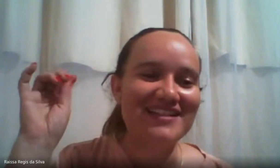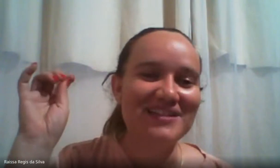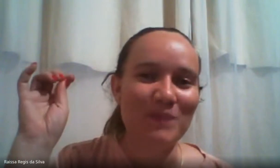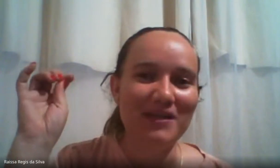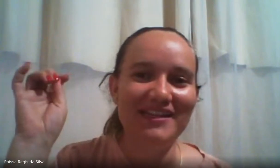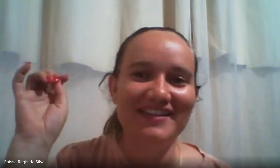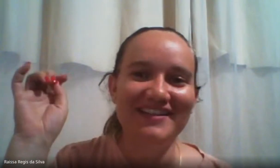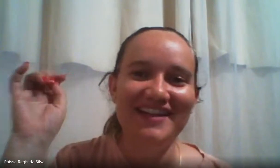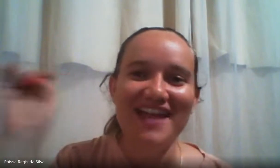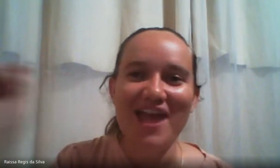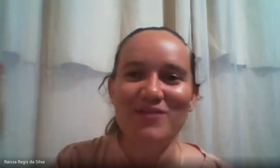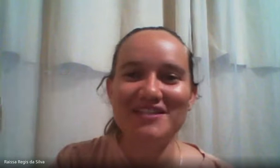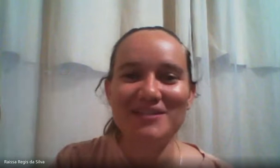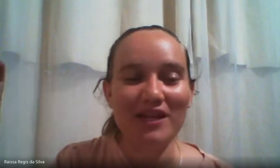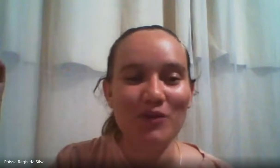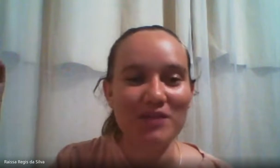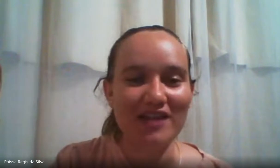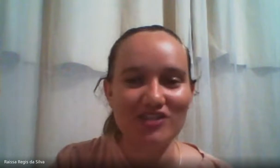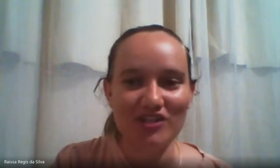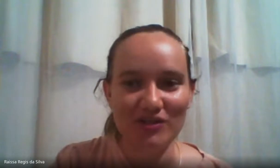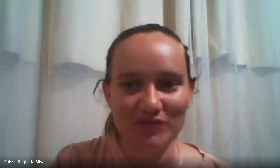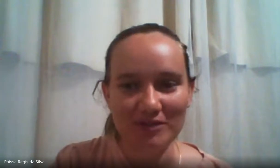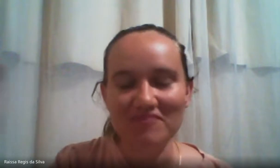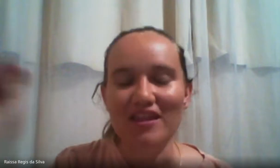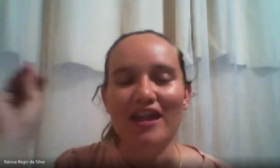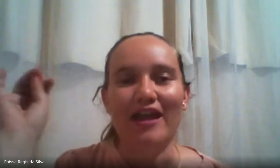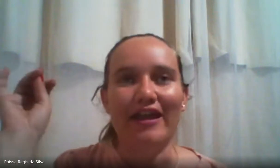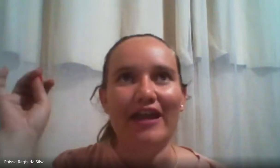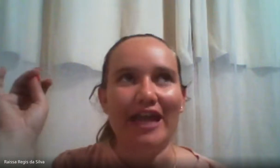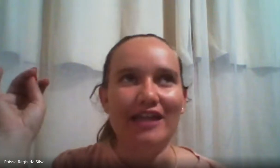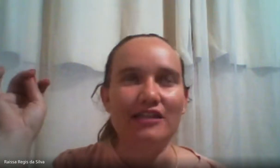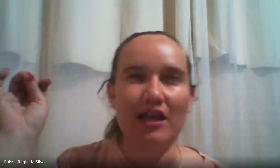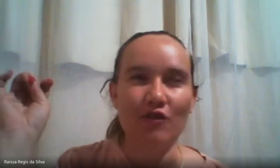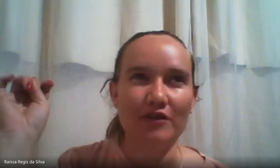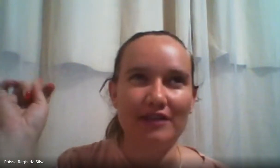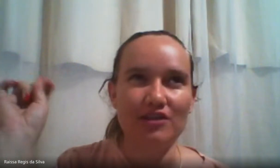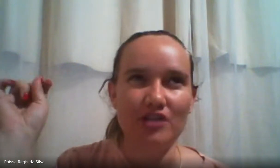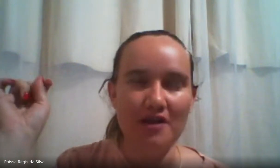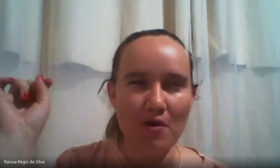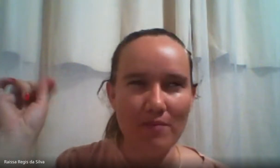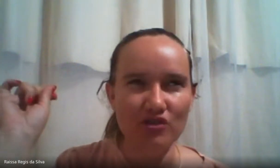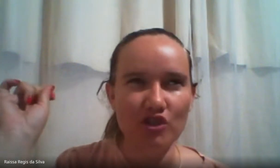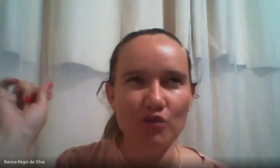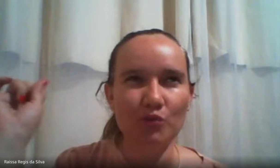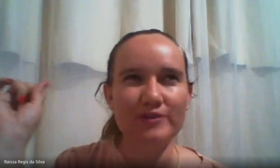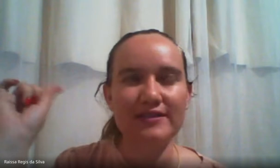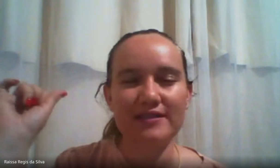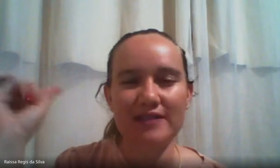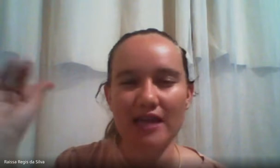Essa disciplina é uma disciplina optativa, ela é ofertada geralmente